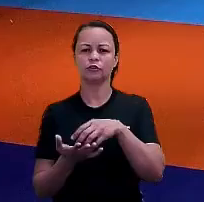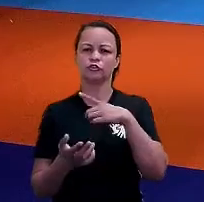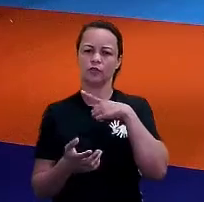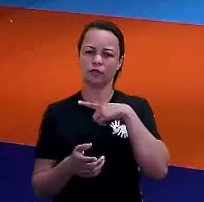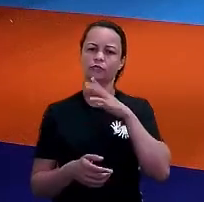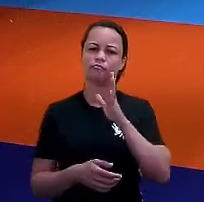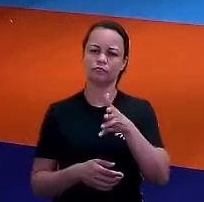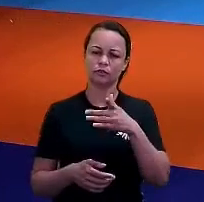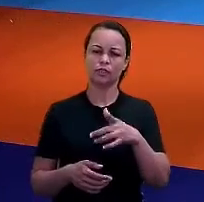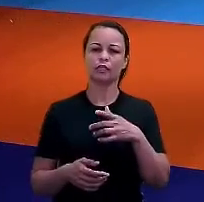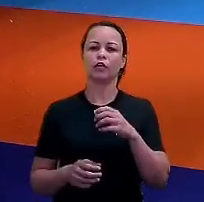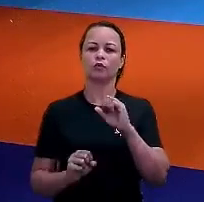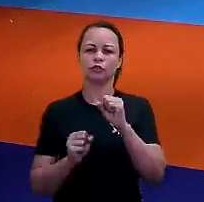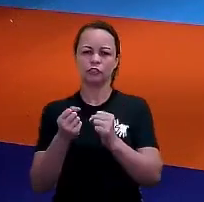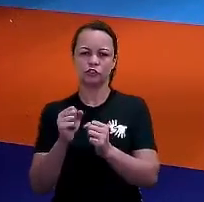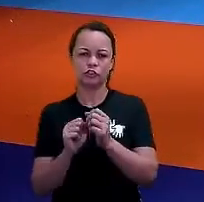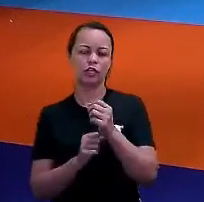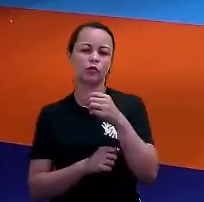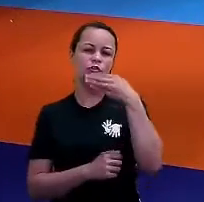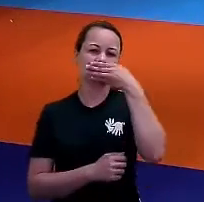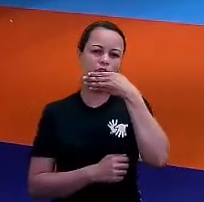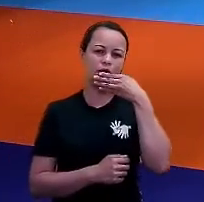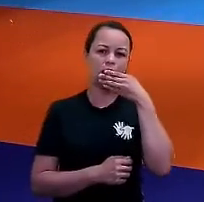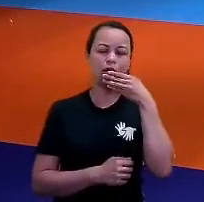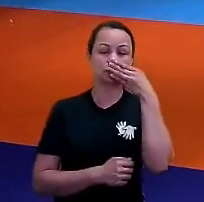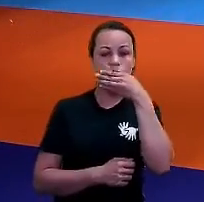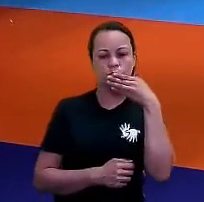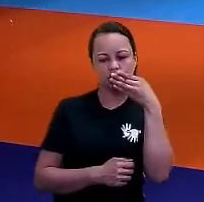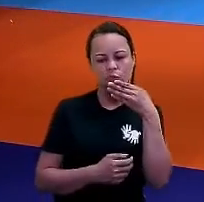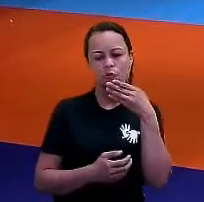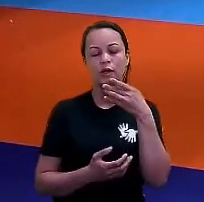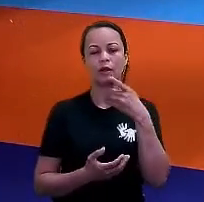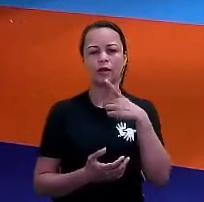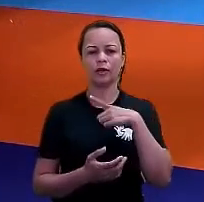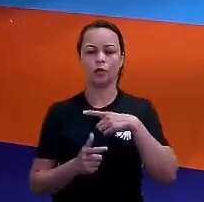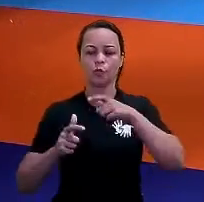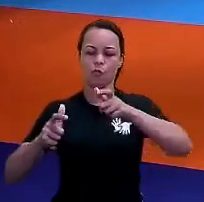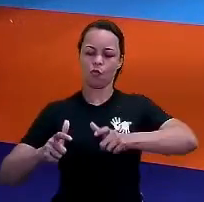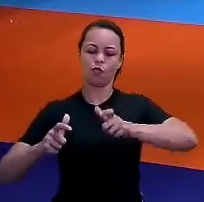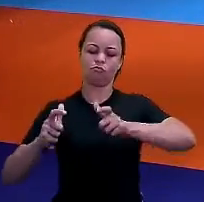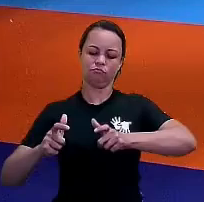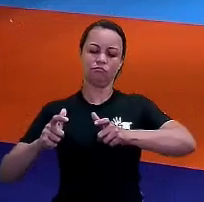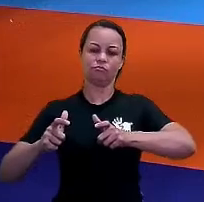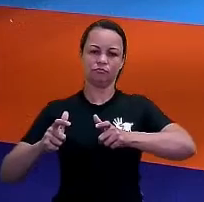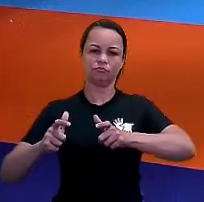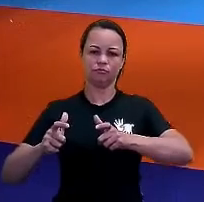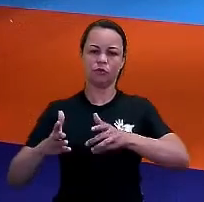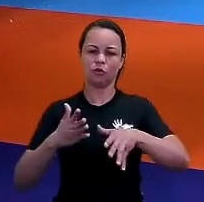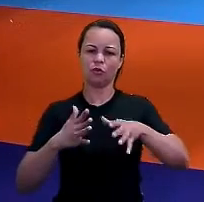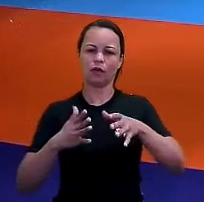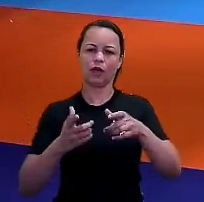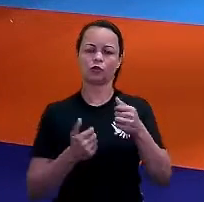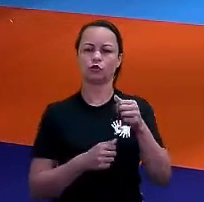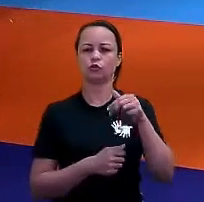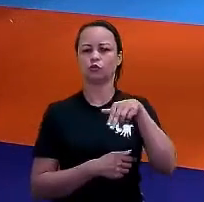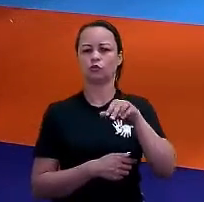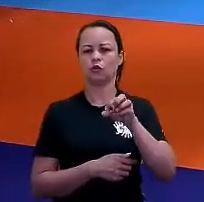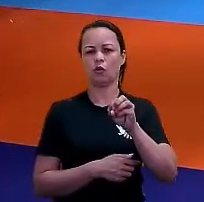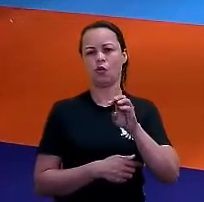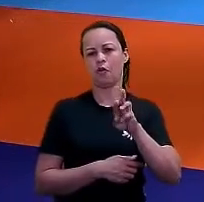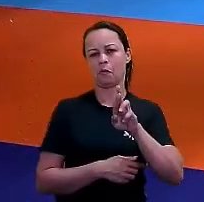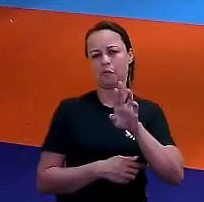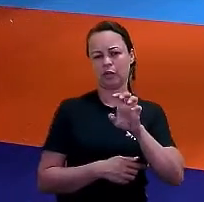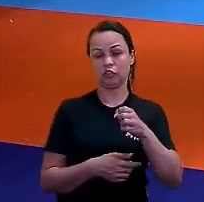açúcar, como ela passa a surgir como um local onde um nobre chega com